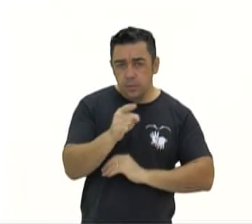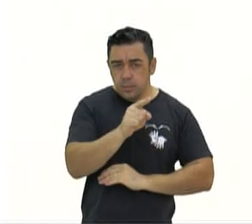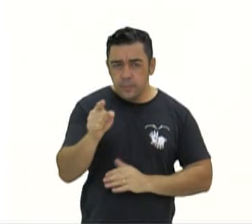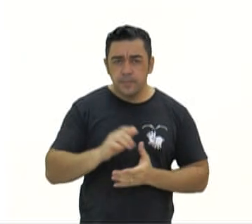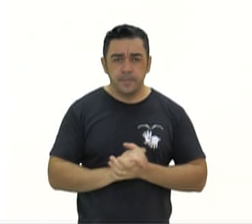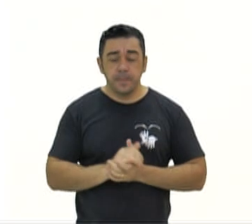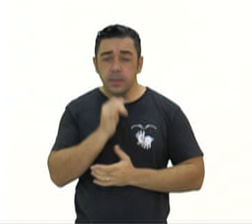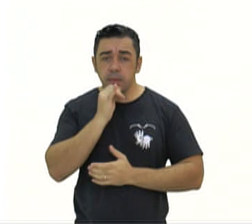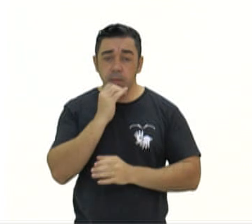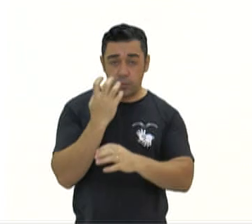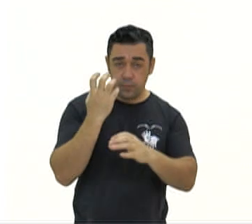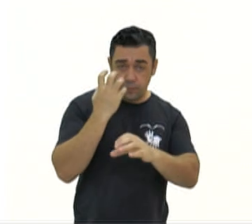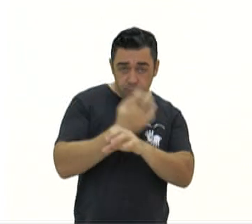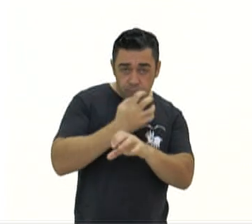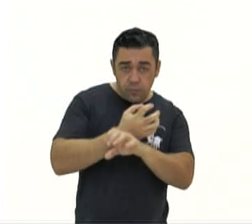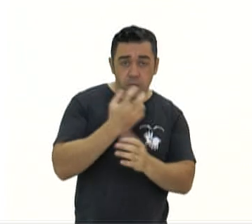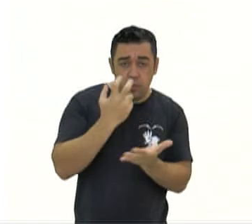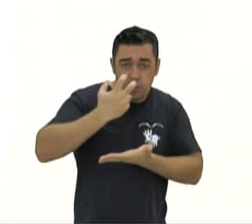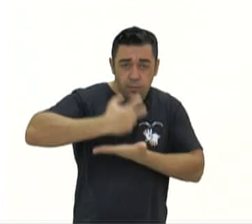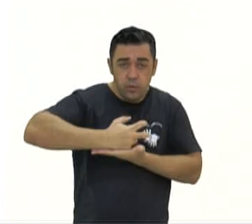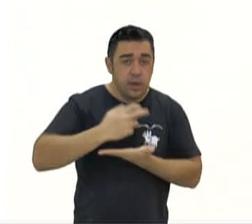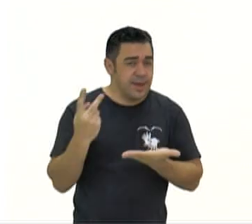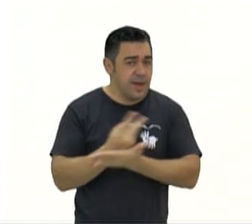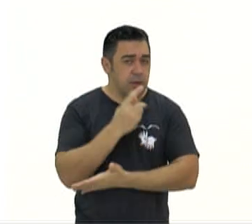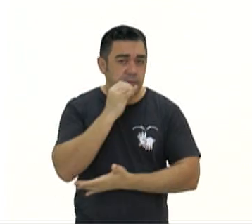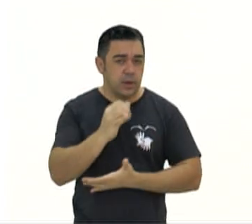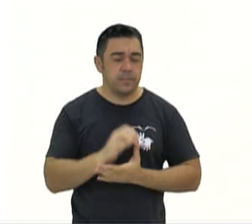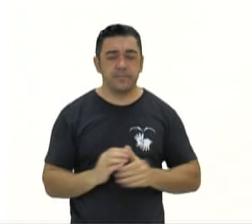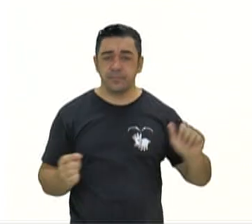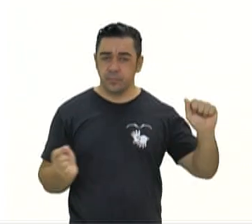Sobre os fósseis, é incorreto dizer.